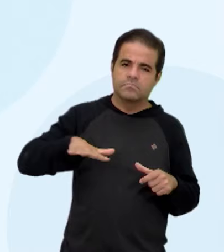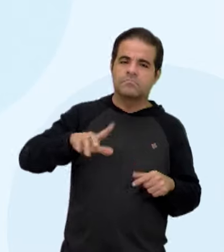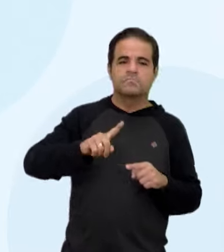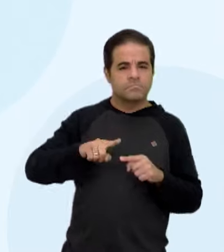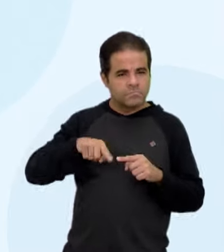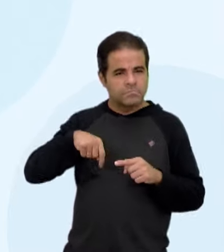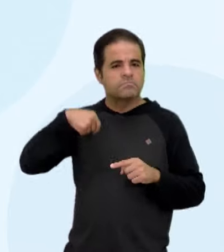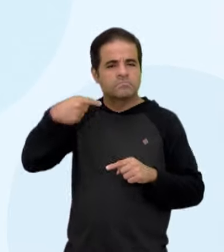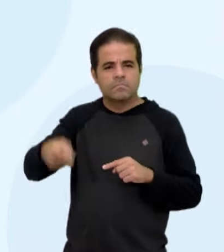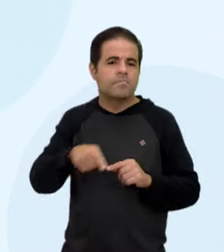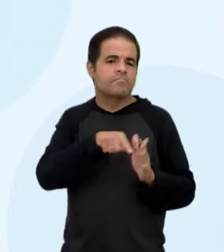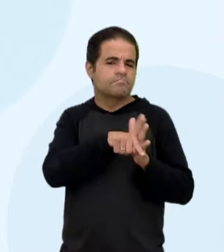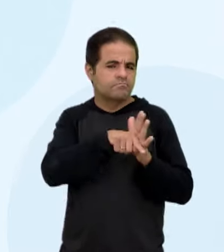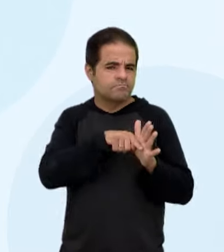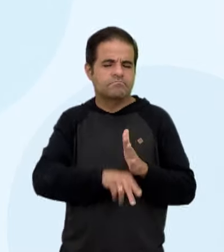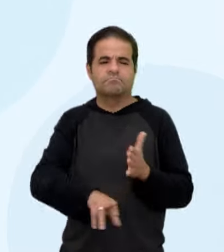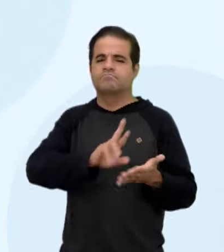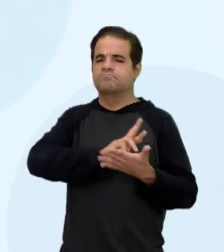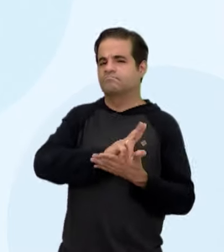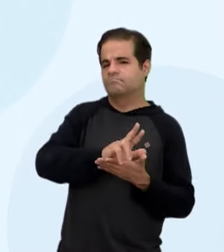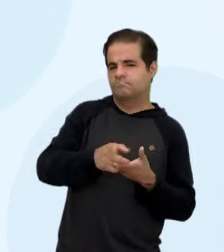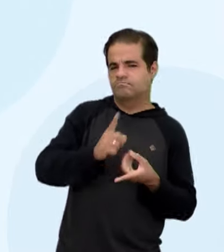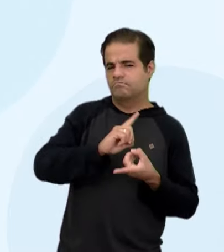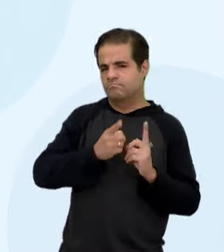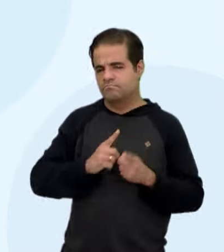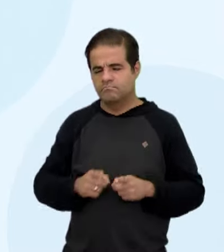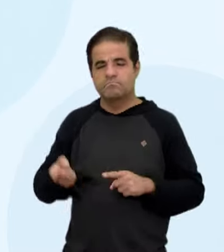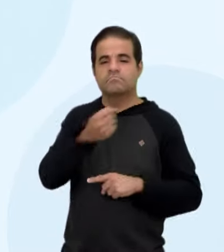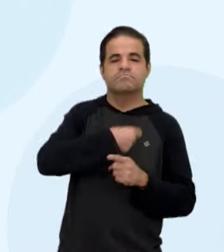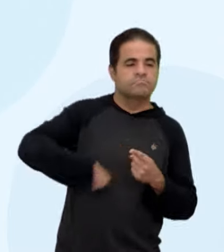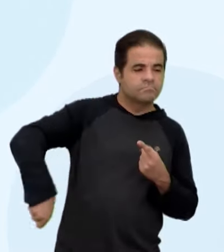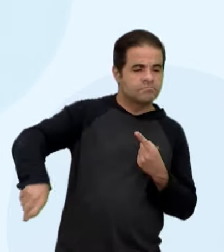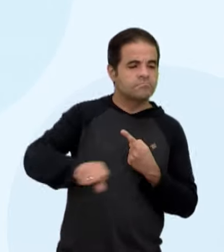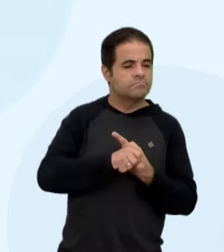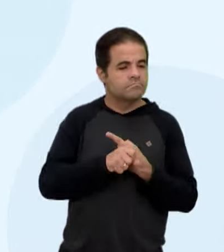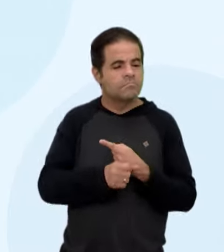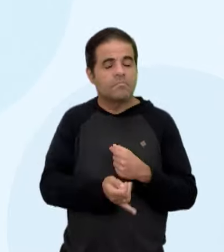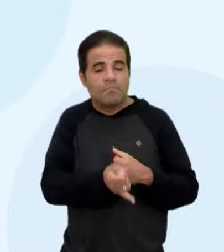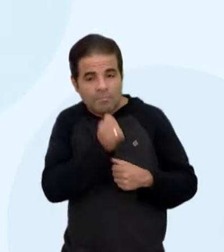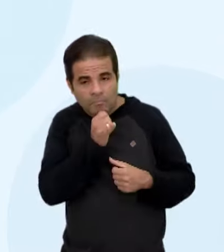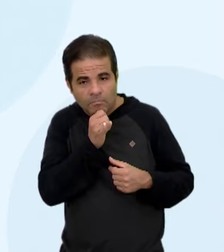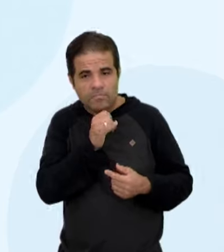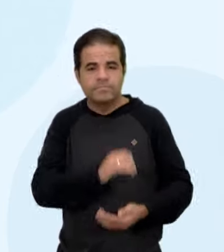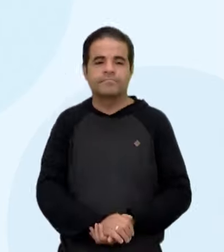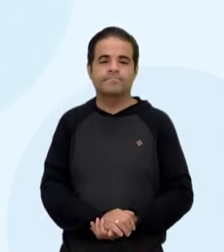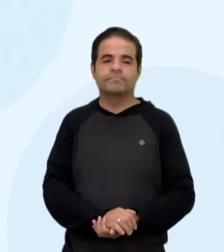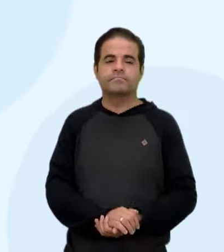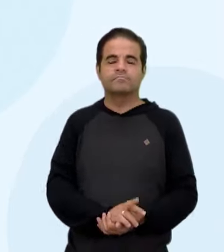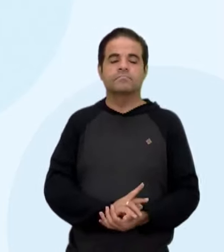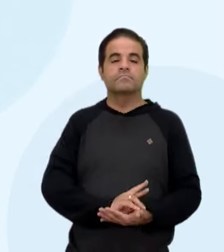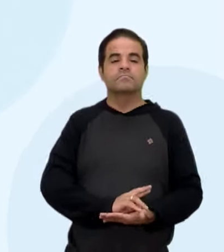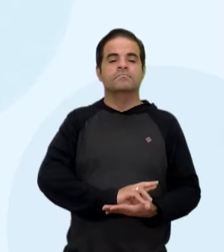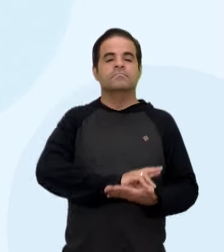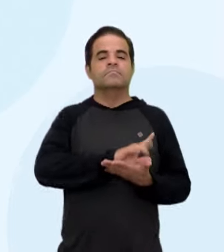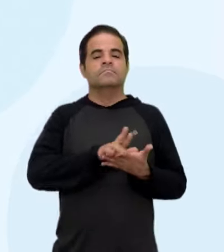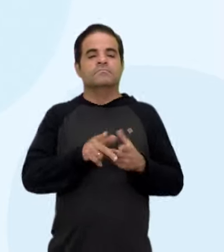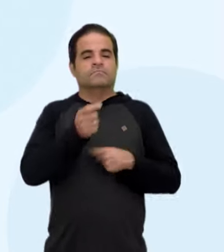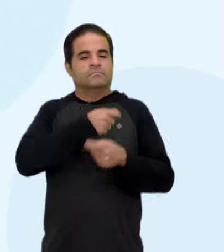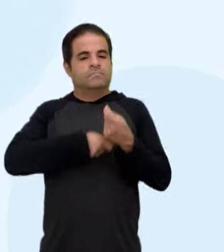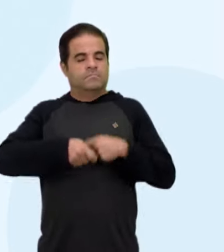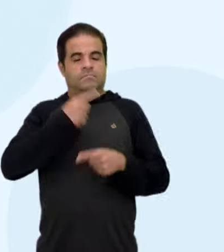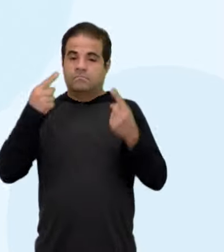fazer uma pesquisa sobre as dinâmicas sociais que ocorrem nele, né? Como, por exemplo, quais são as características